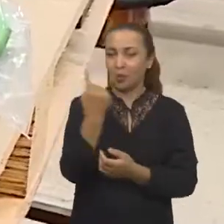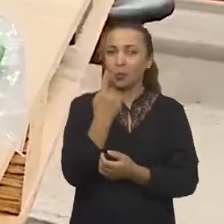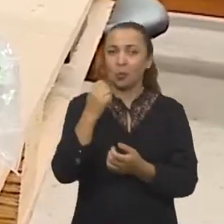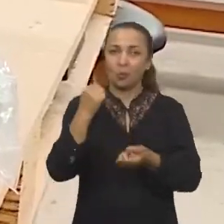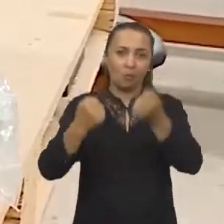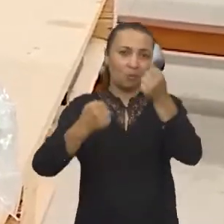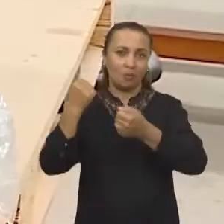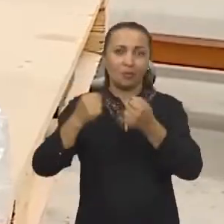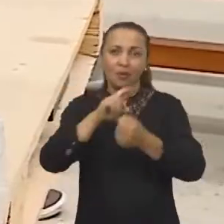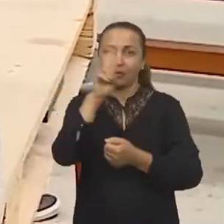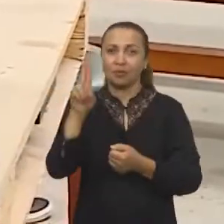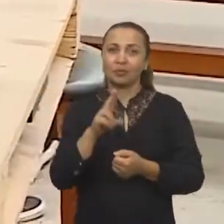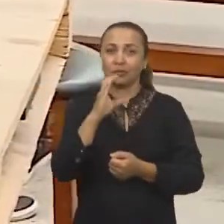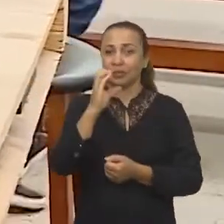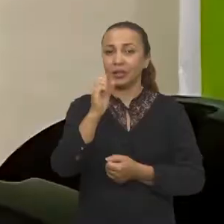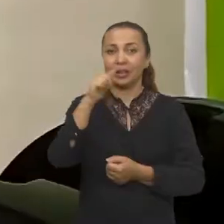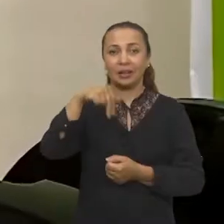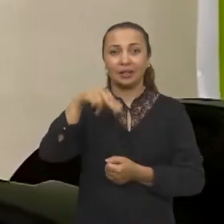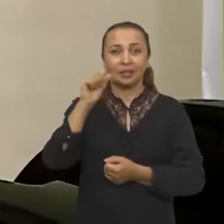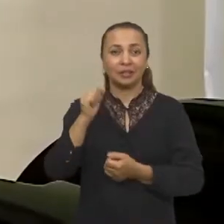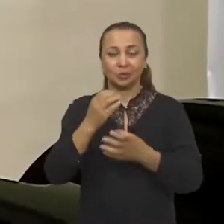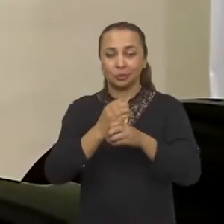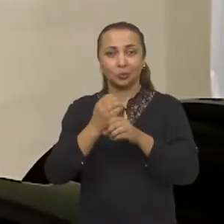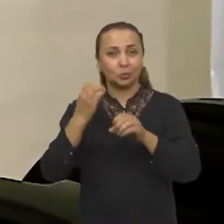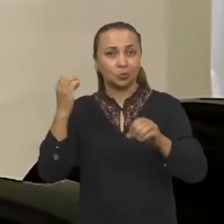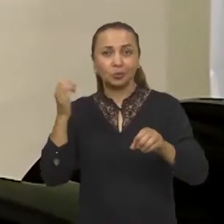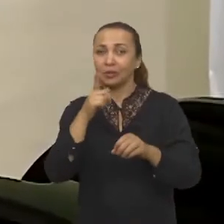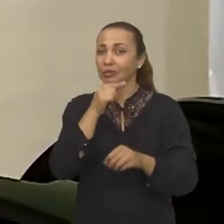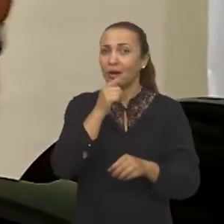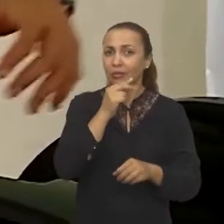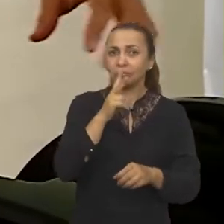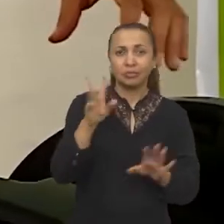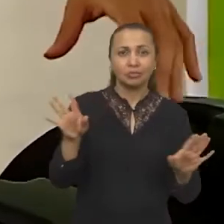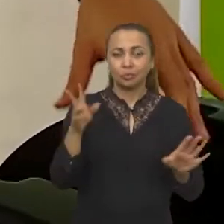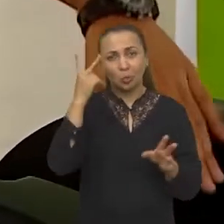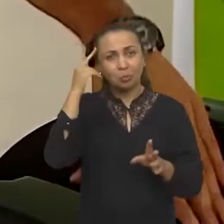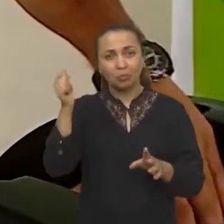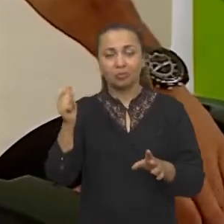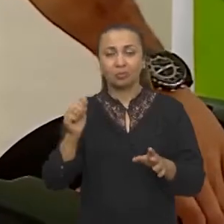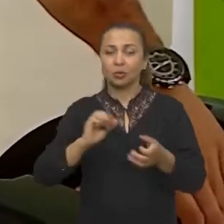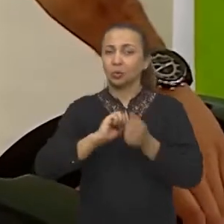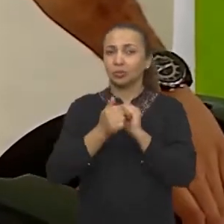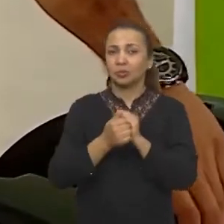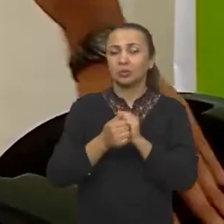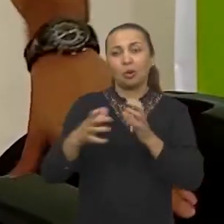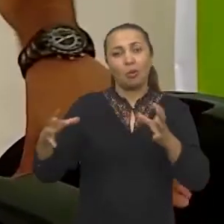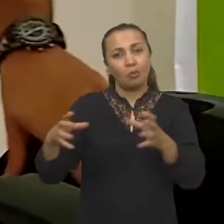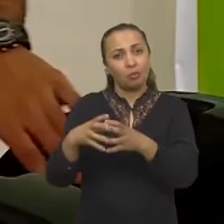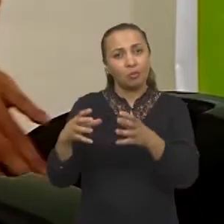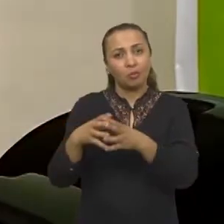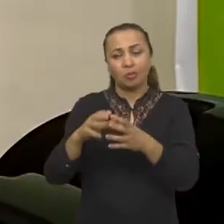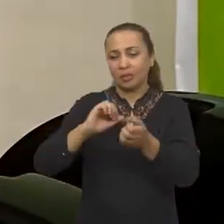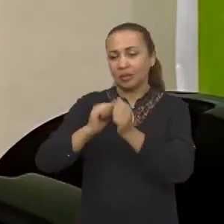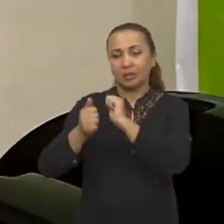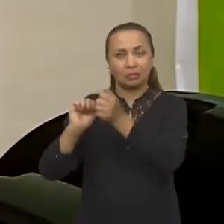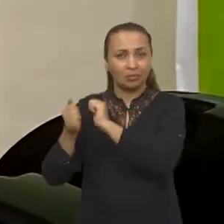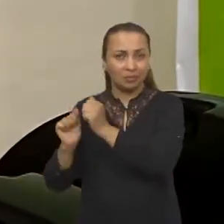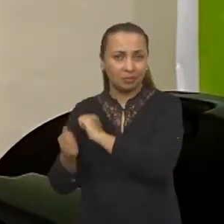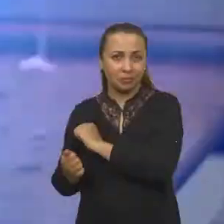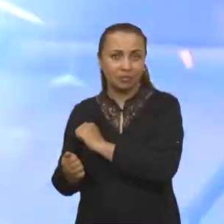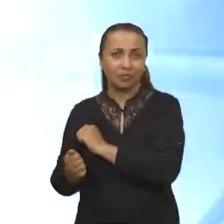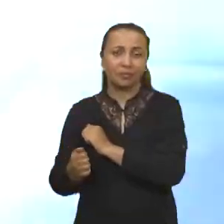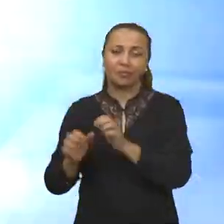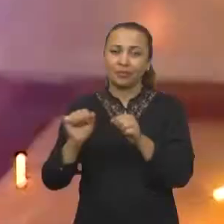um desses carrinhos, nós vamos utilizar canos de PVC, então atrelados a essa carcaça de plástico, com